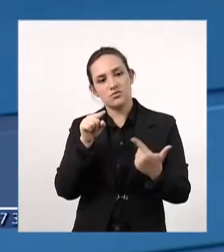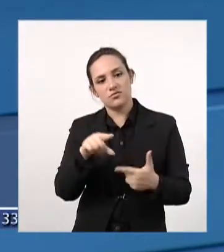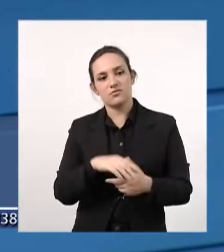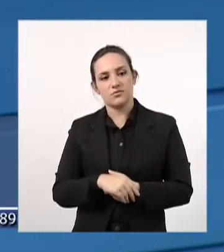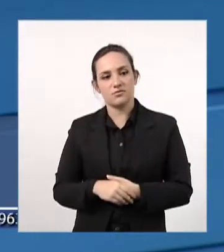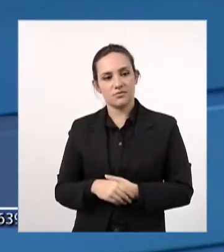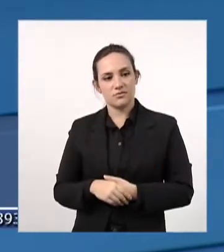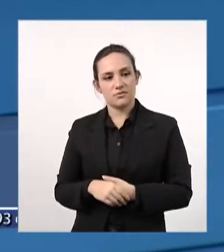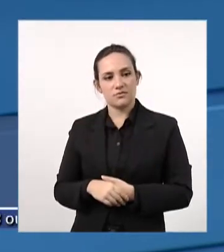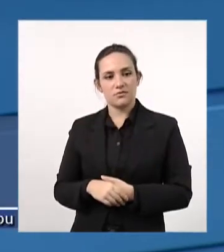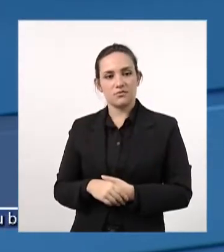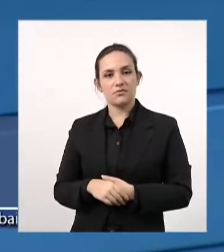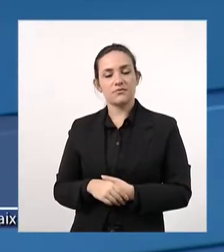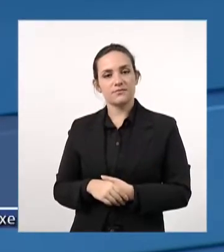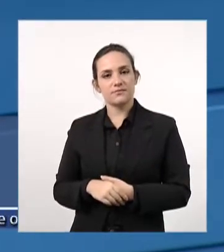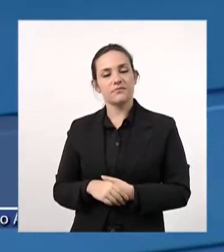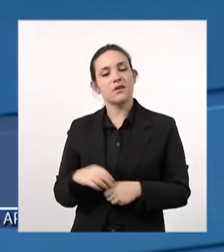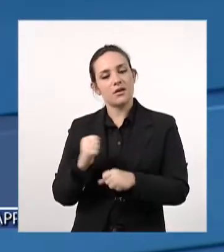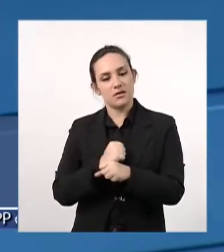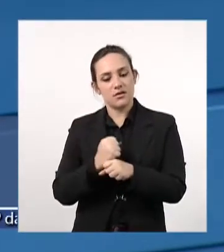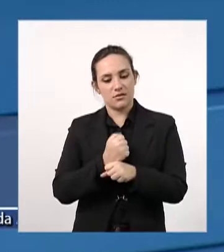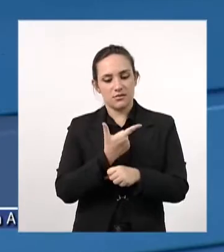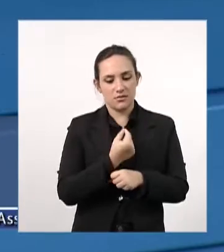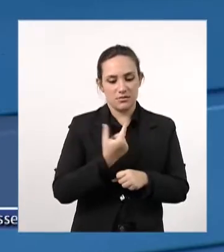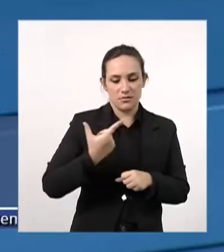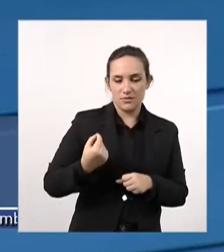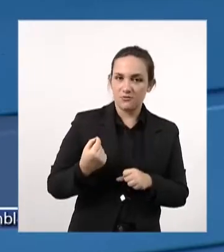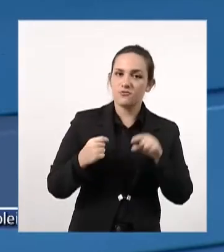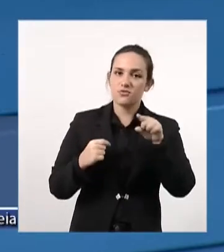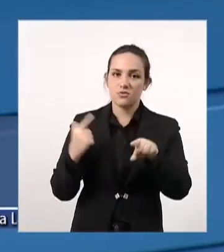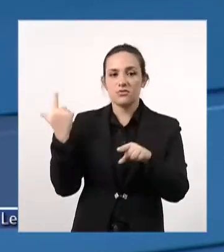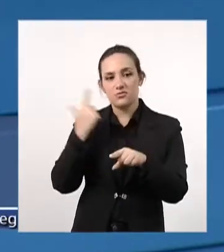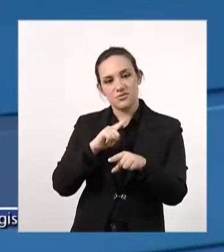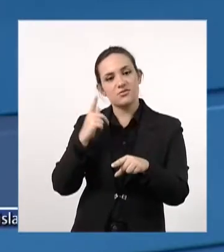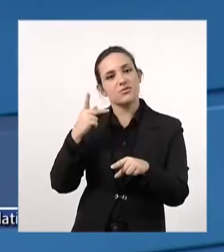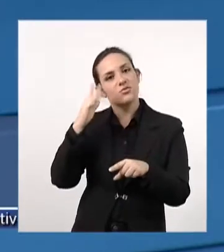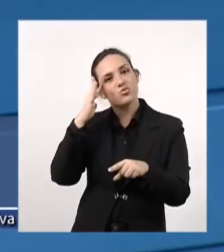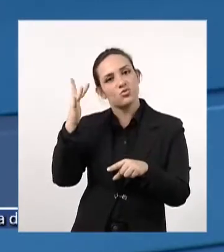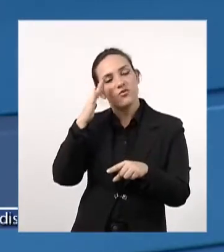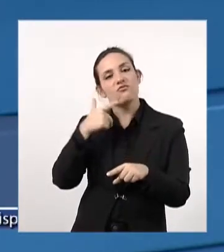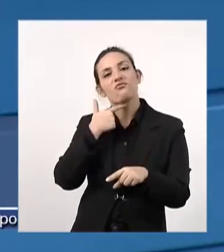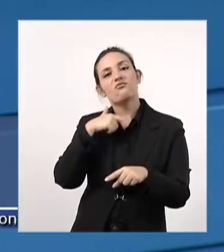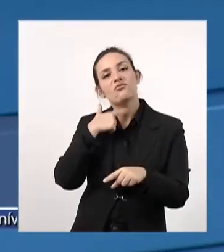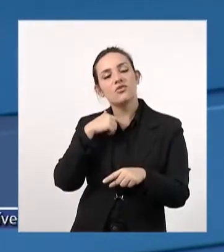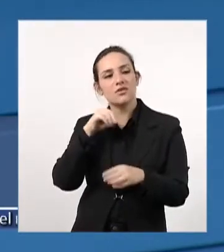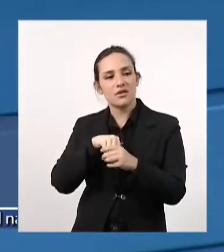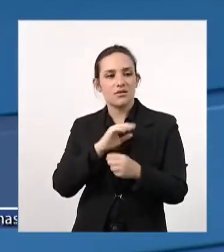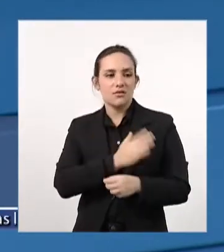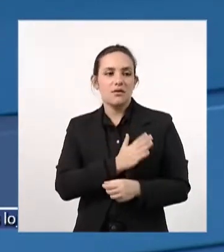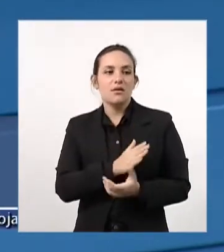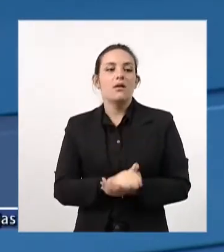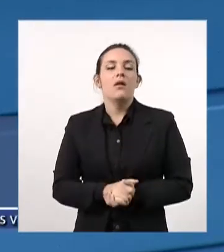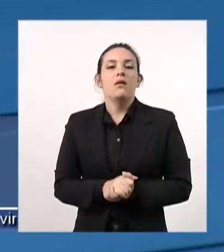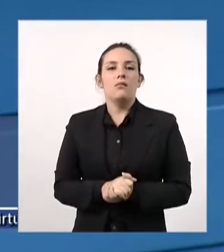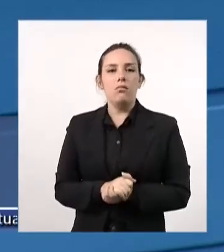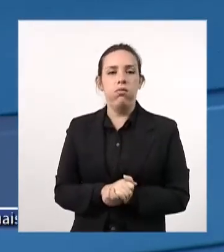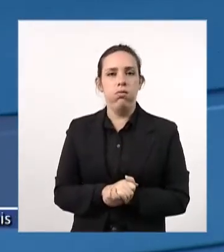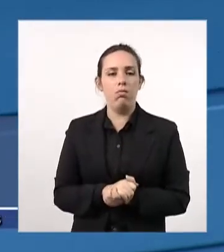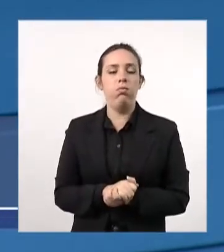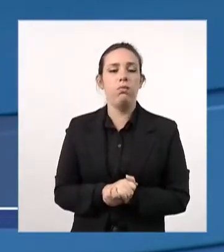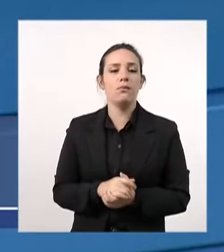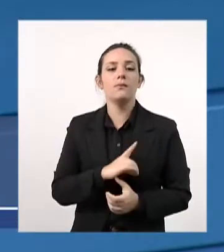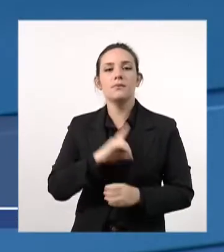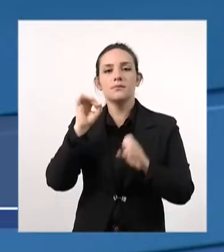e que 2020 Vossa Excelência realize os sonhos e os desejos que está na mente e no seu coração.